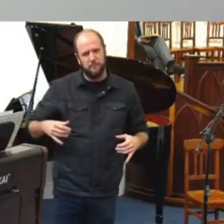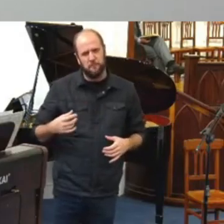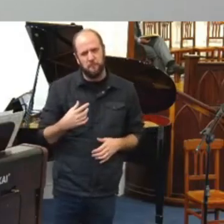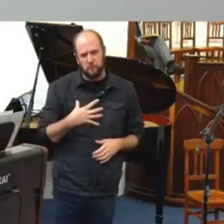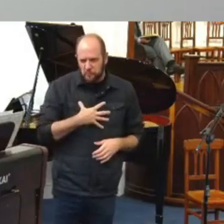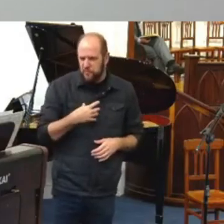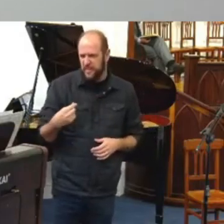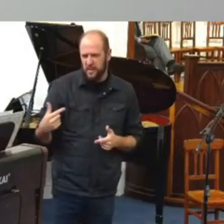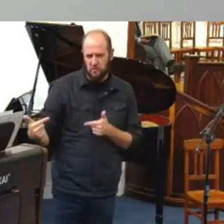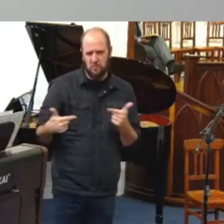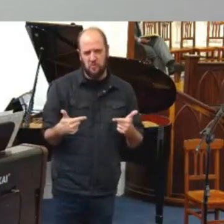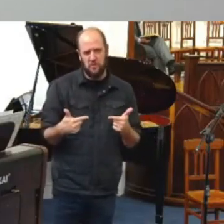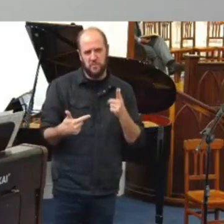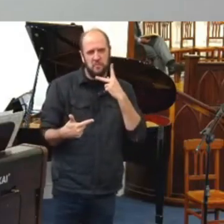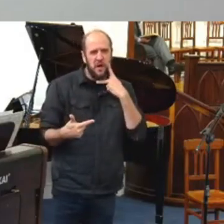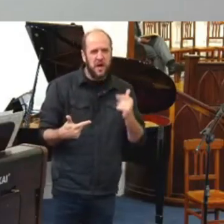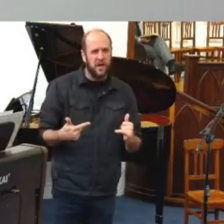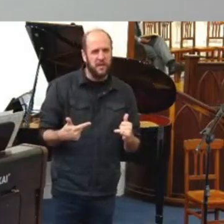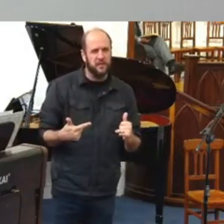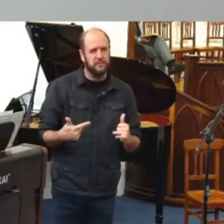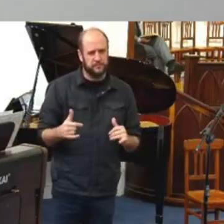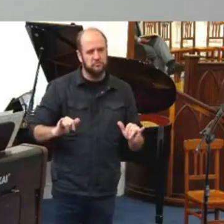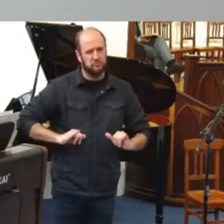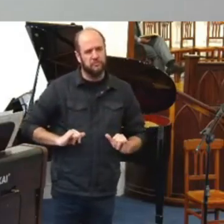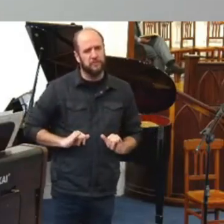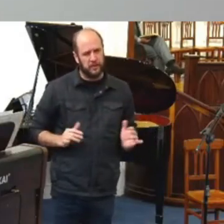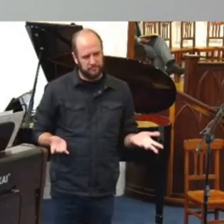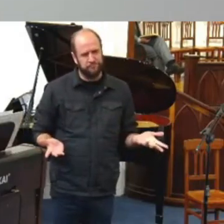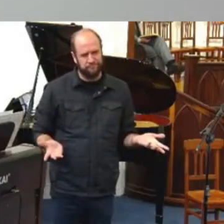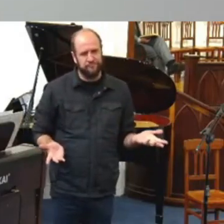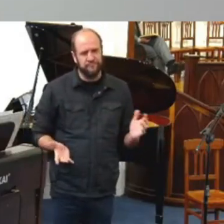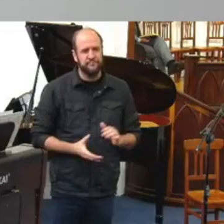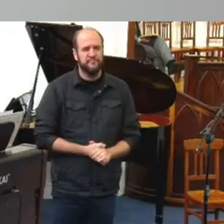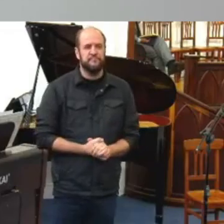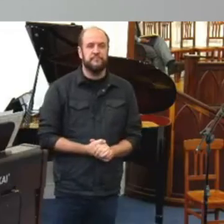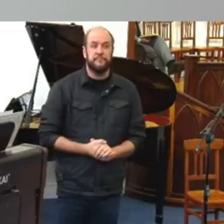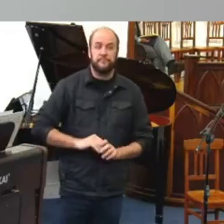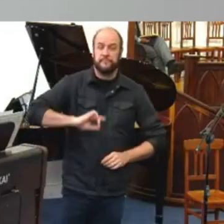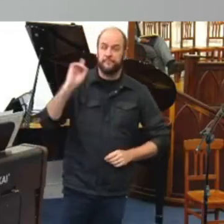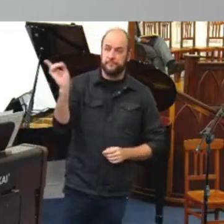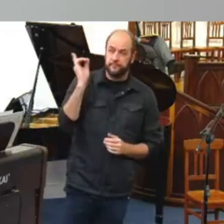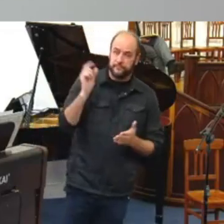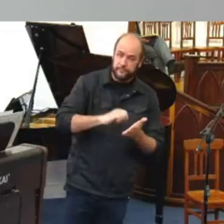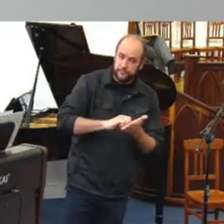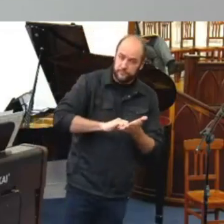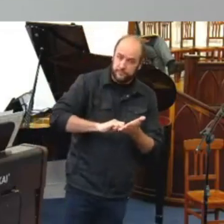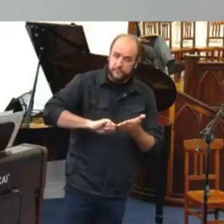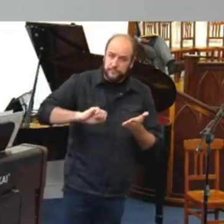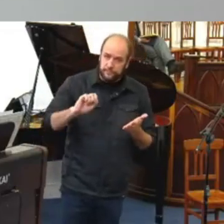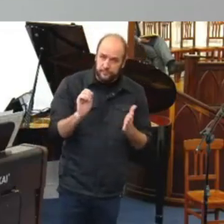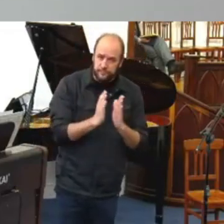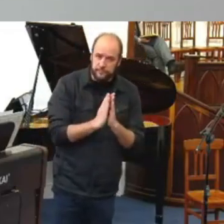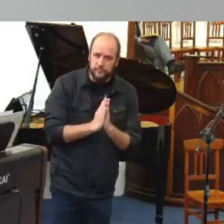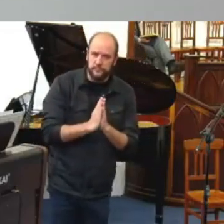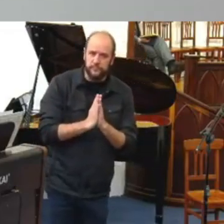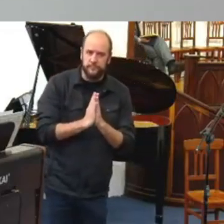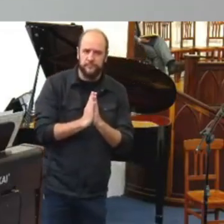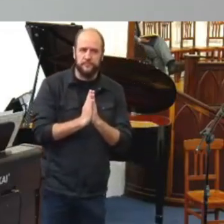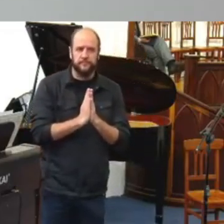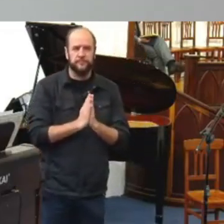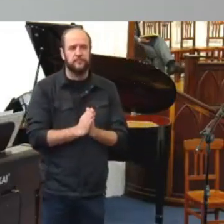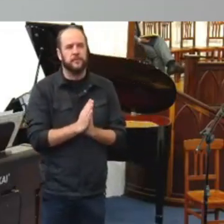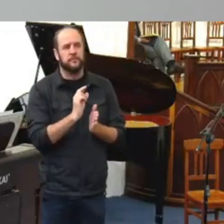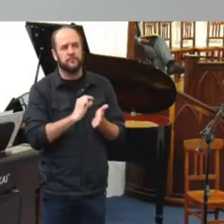para ele. Nós estamos então diante de um cenário em que Davi escreve essa oração, uma oração de lamento. E